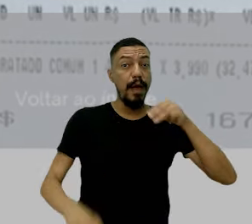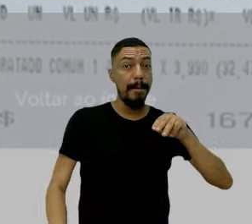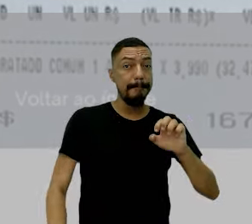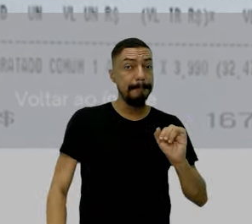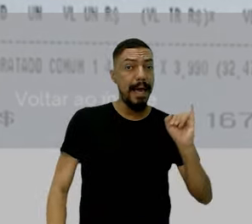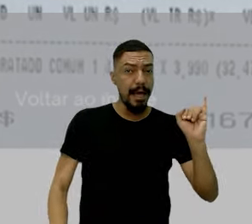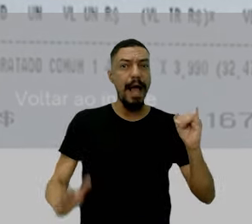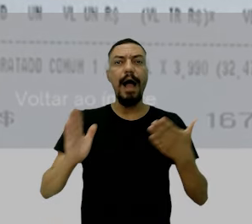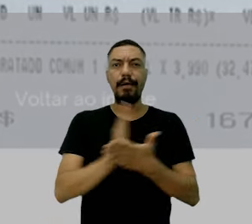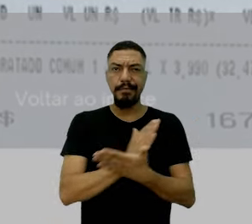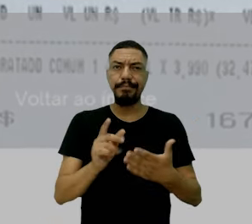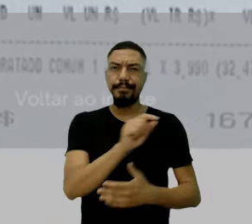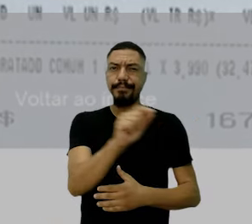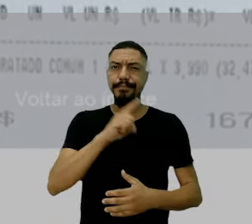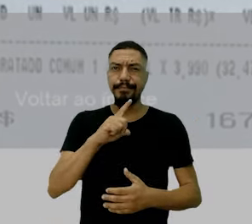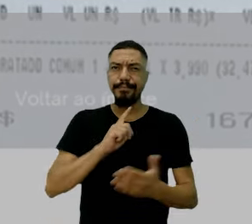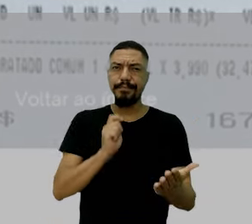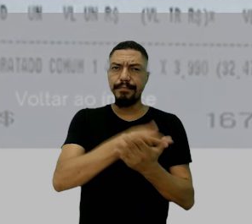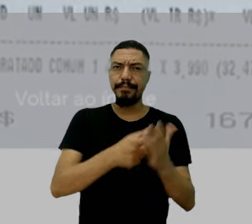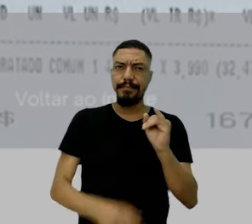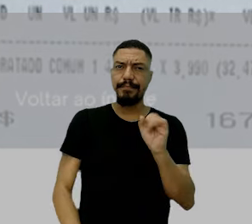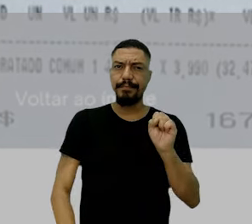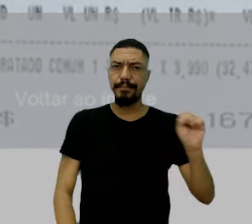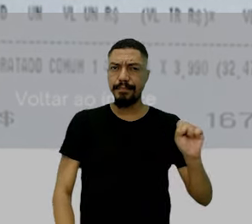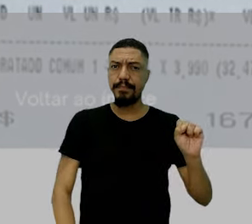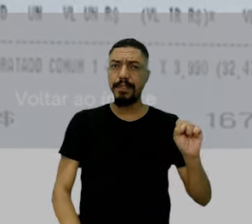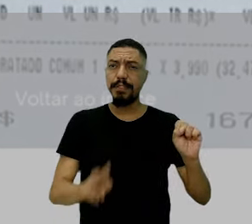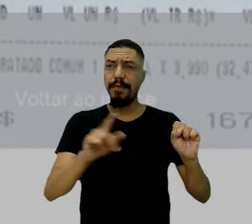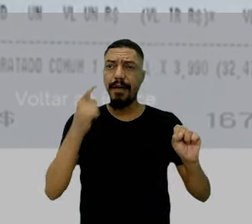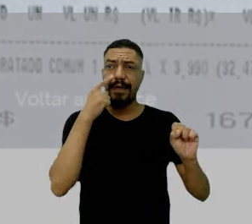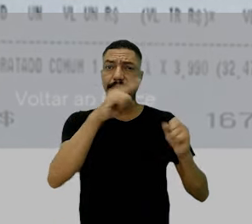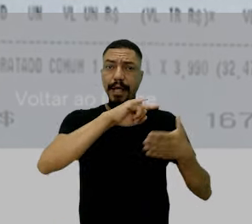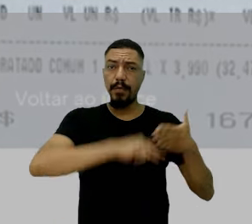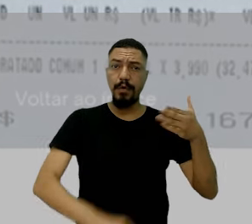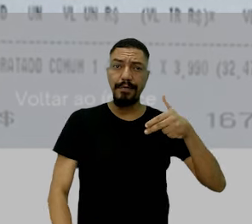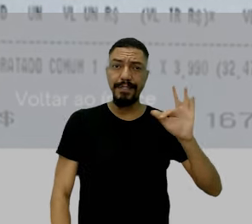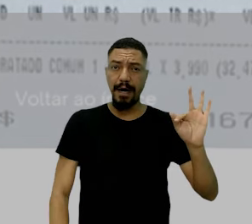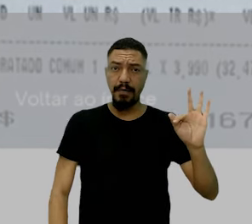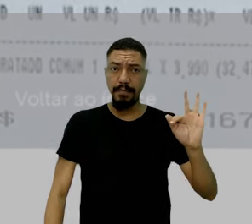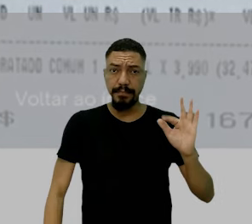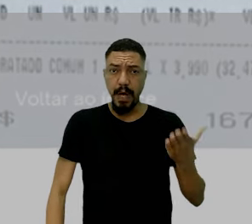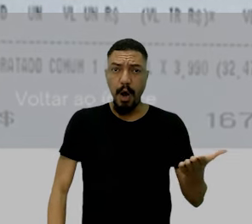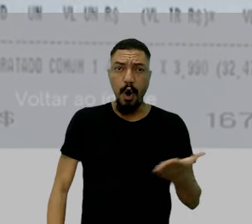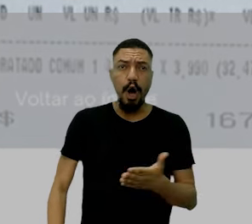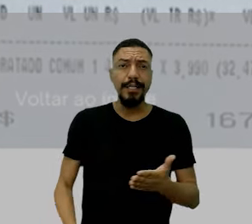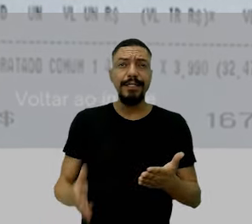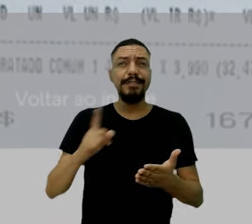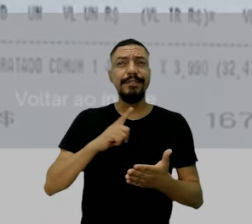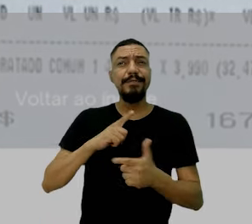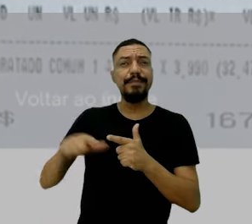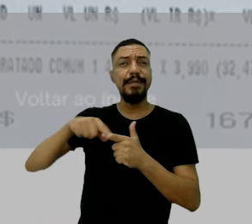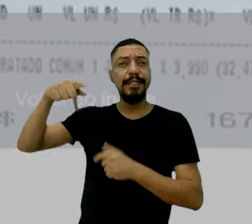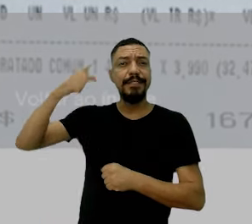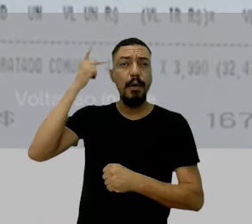são MEI, algumas têm recolhimento de ISS e isso vai aparecer na nota fiscal. Inclusive, agora eu estou